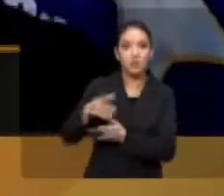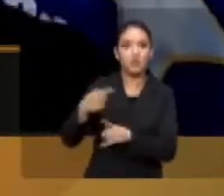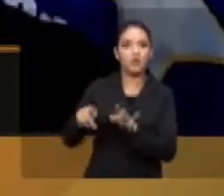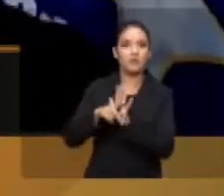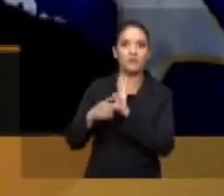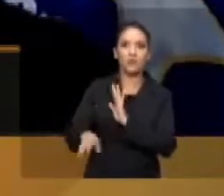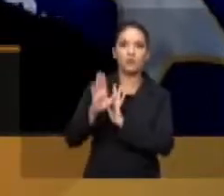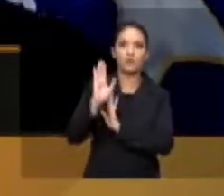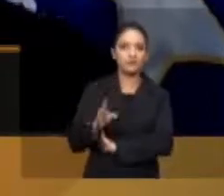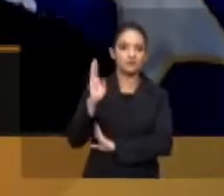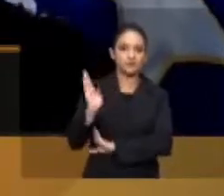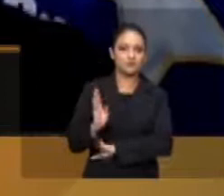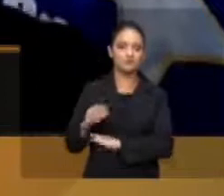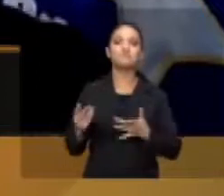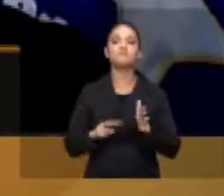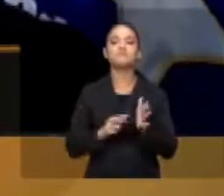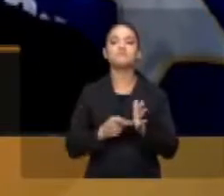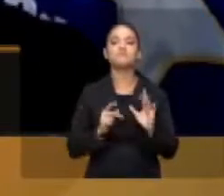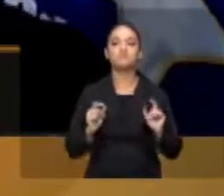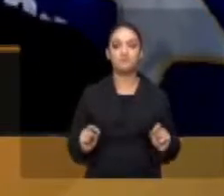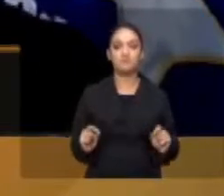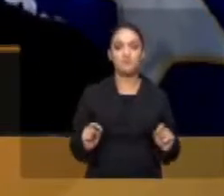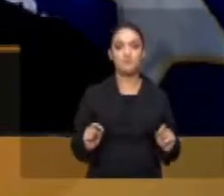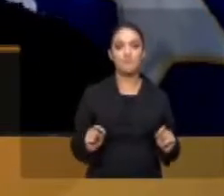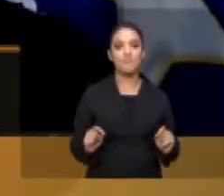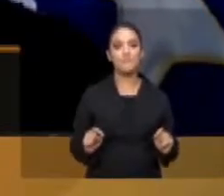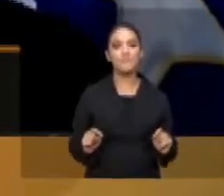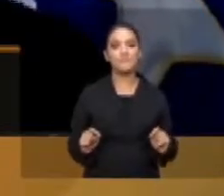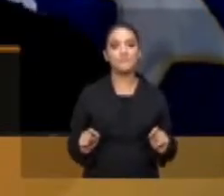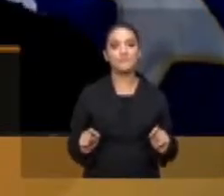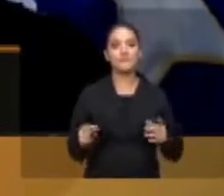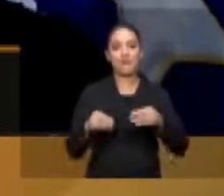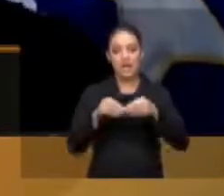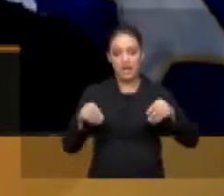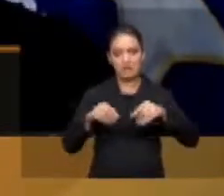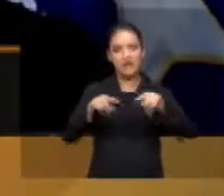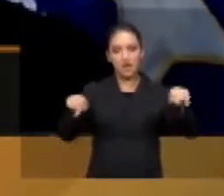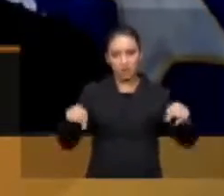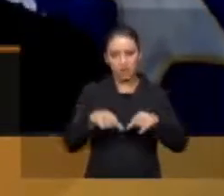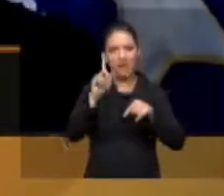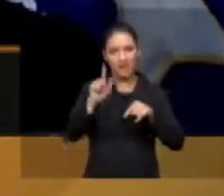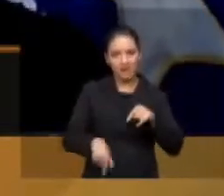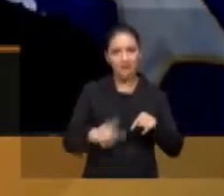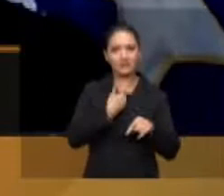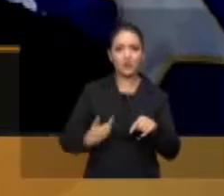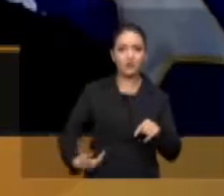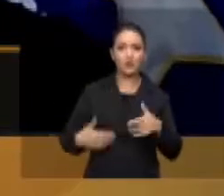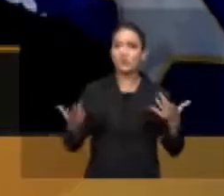patrimônio. Significa aqui dizer que a terra é pública da União e a União não